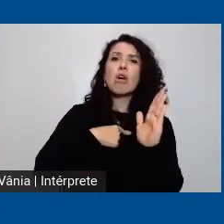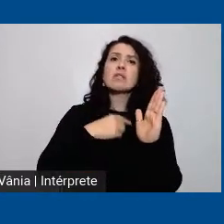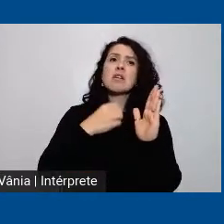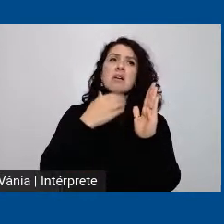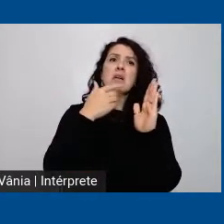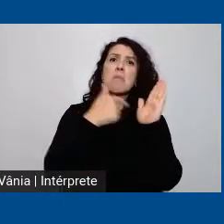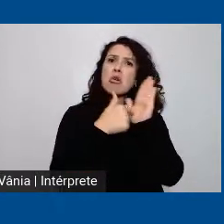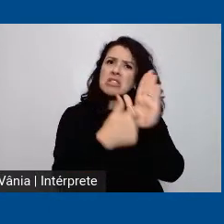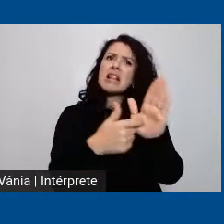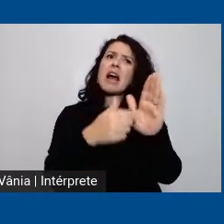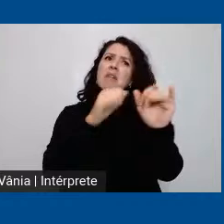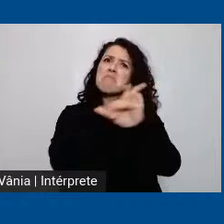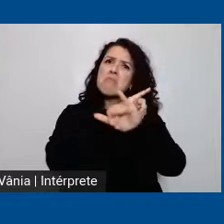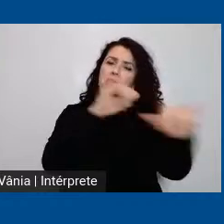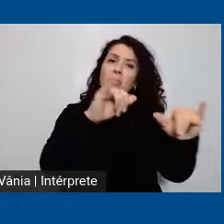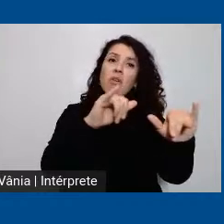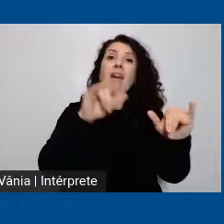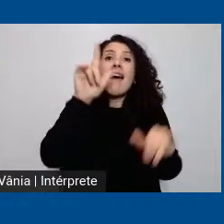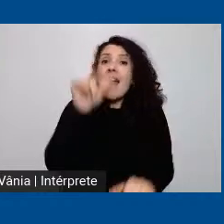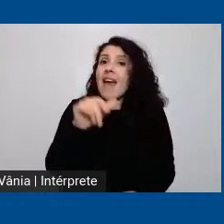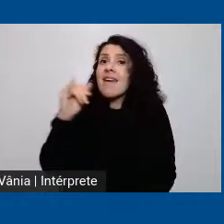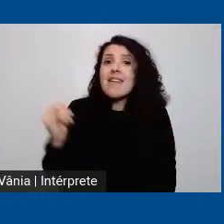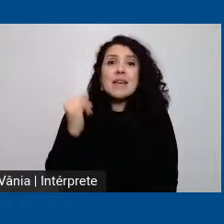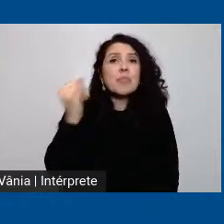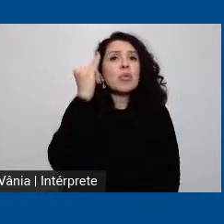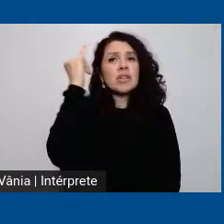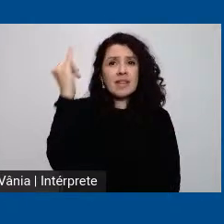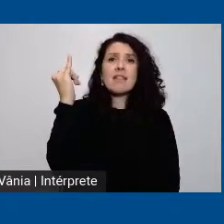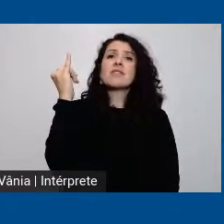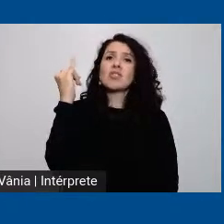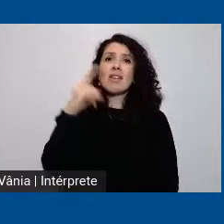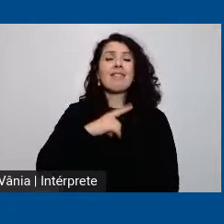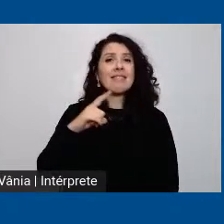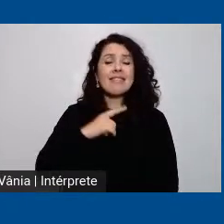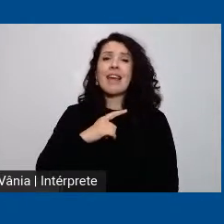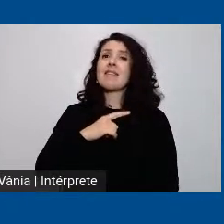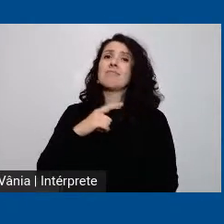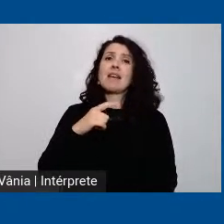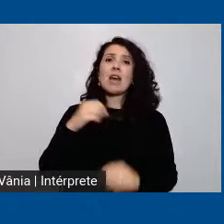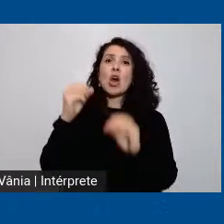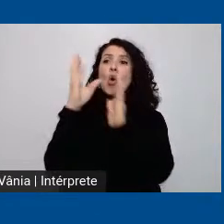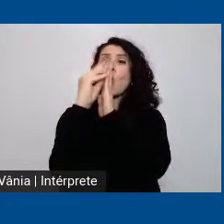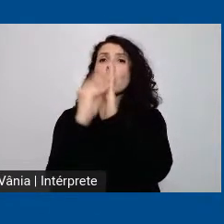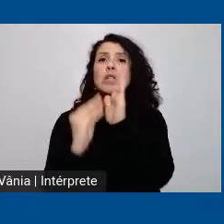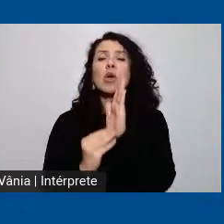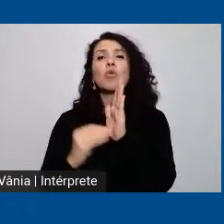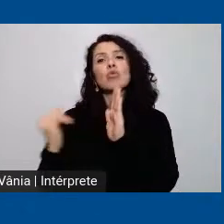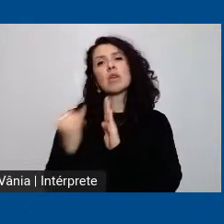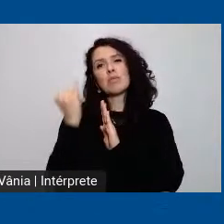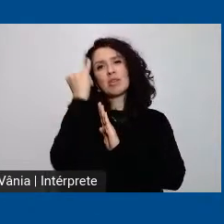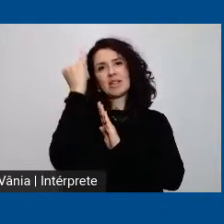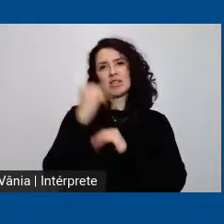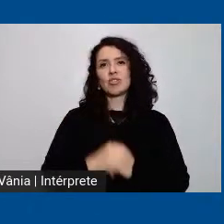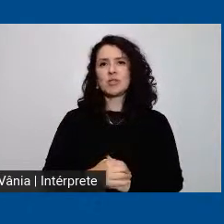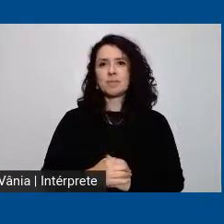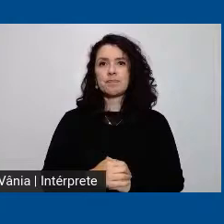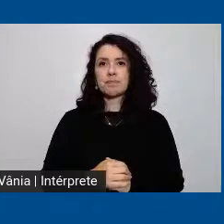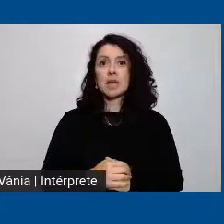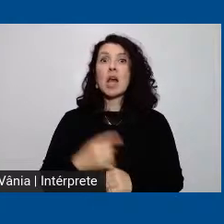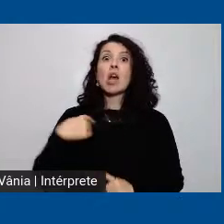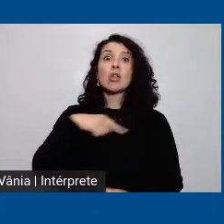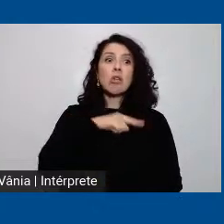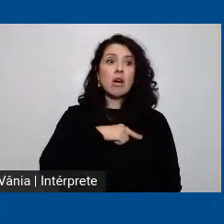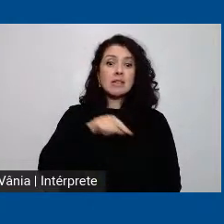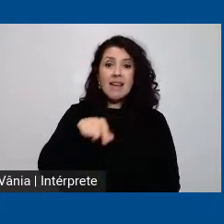da maior importância, né? E essa possibilidade que a gente tem é